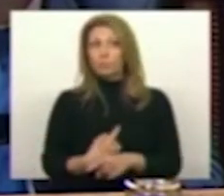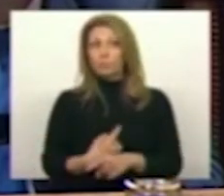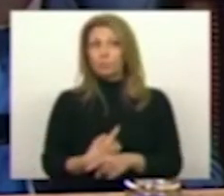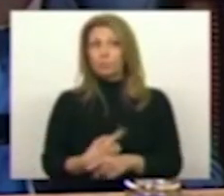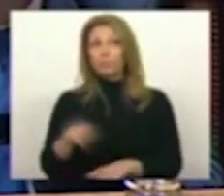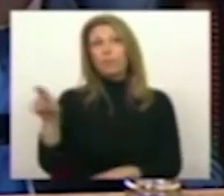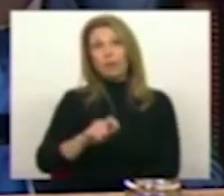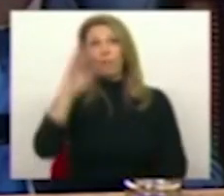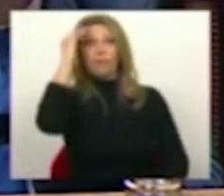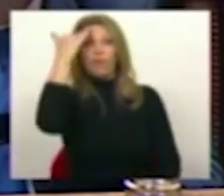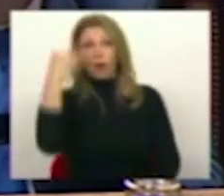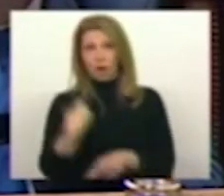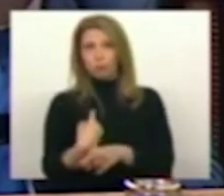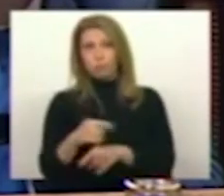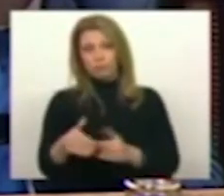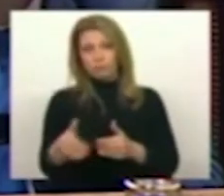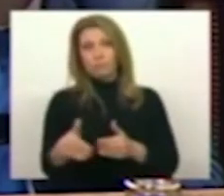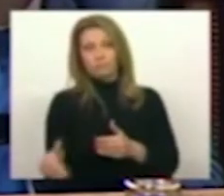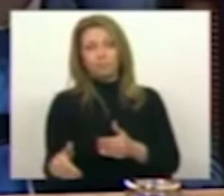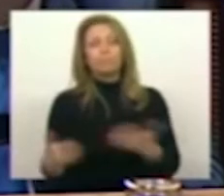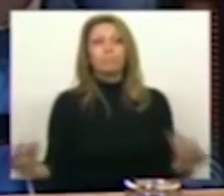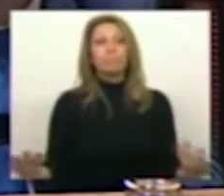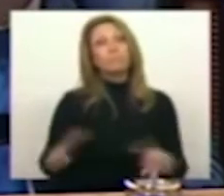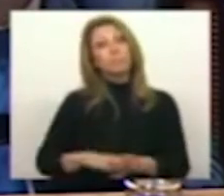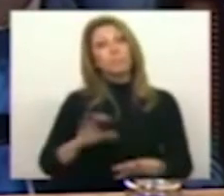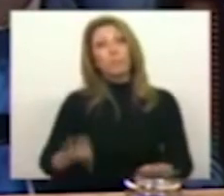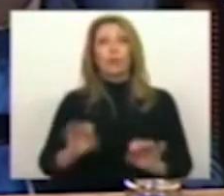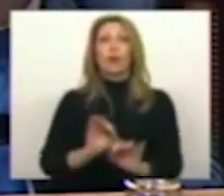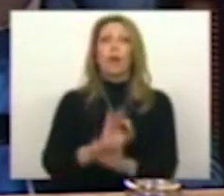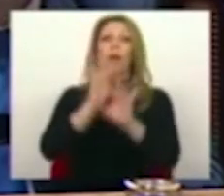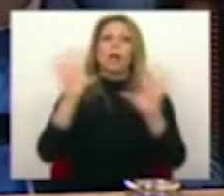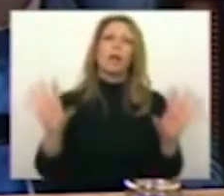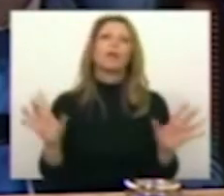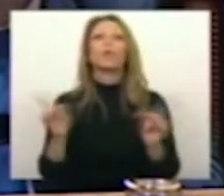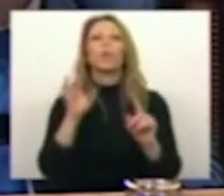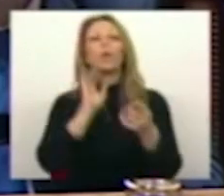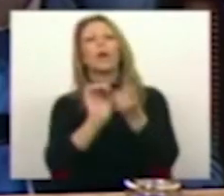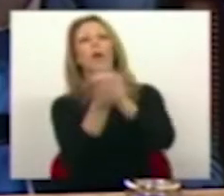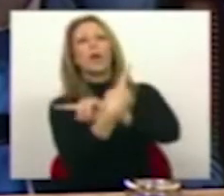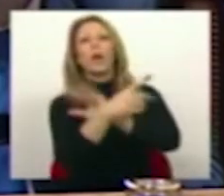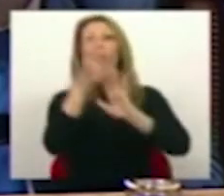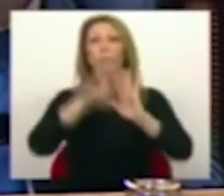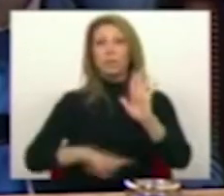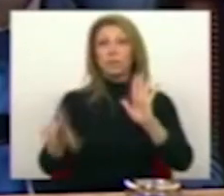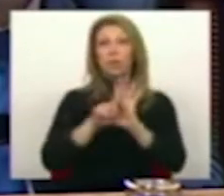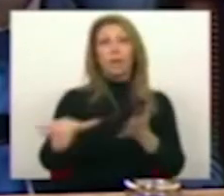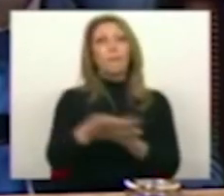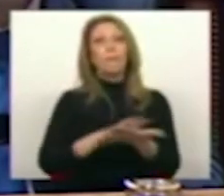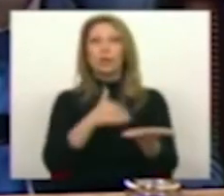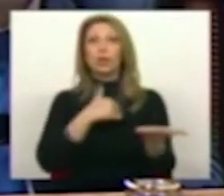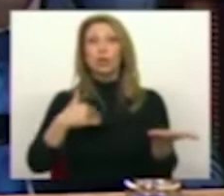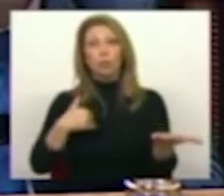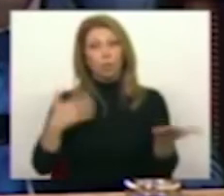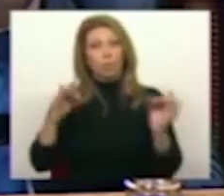no mês de fevereiro. Isso, obviamente, não contradiz nada a regulamentação da Lei de Base de Saúde, que se fará no